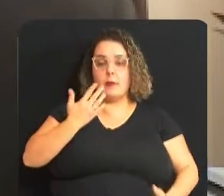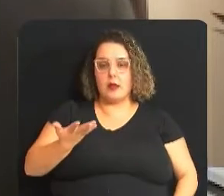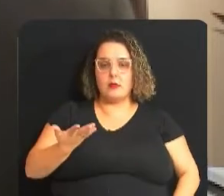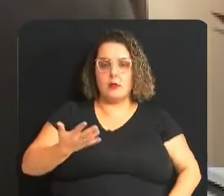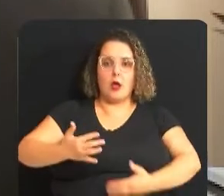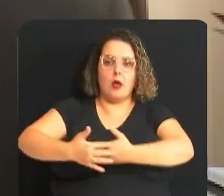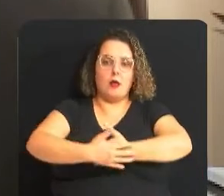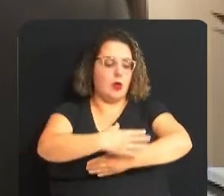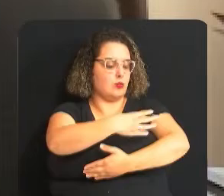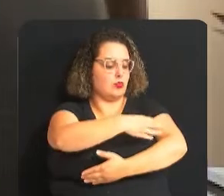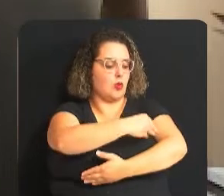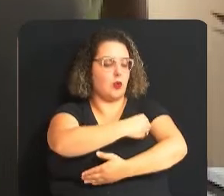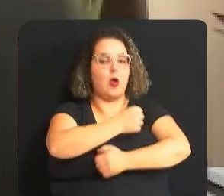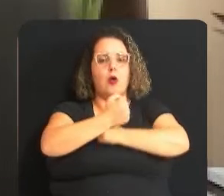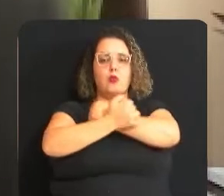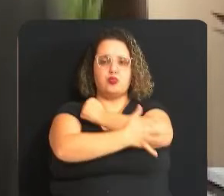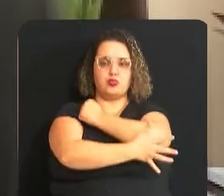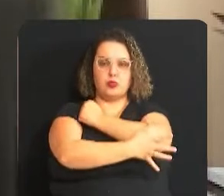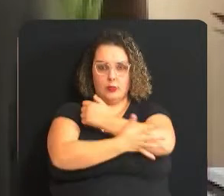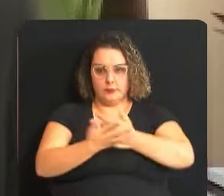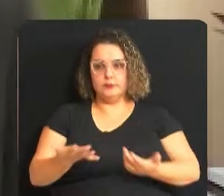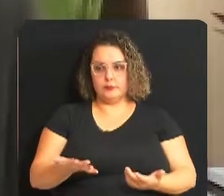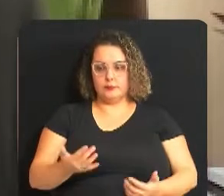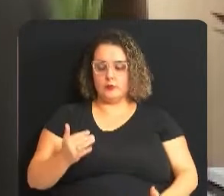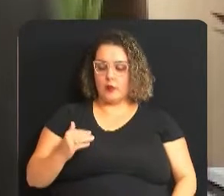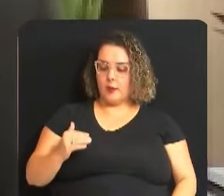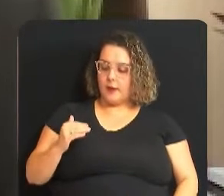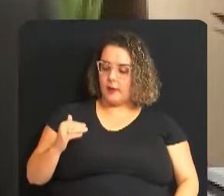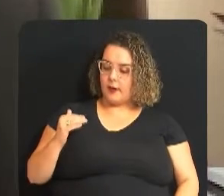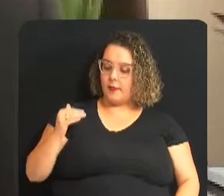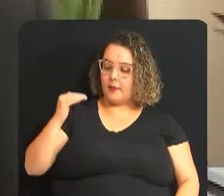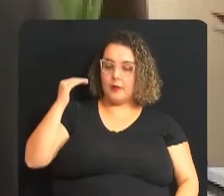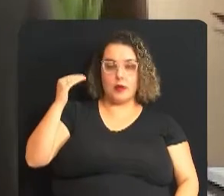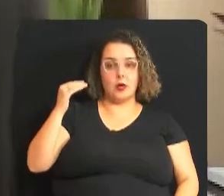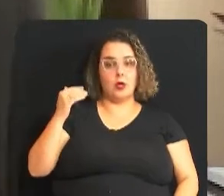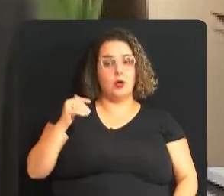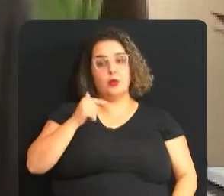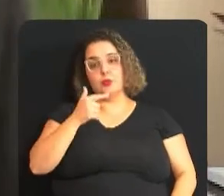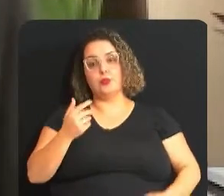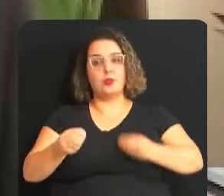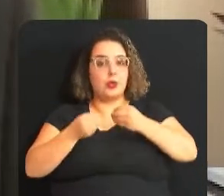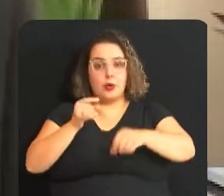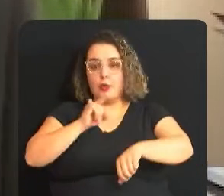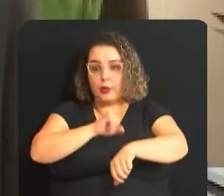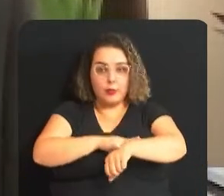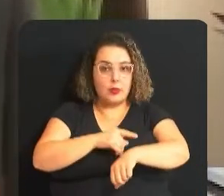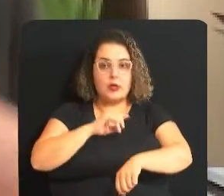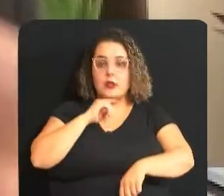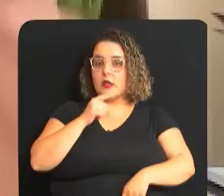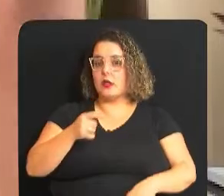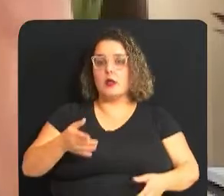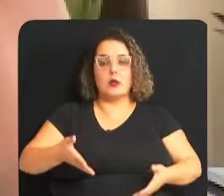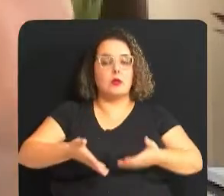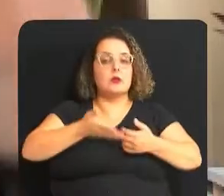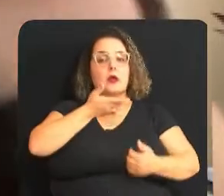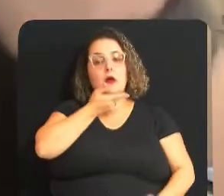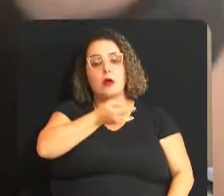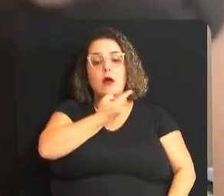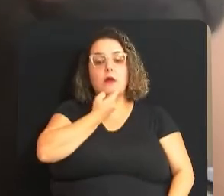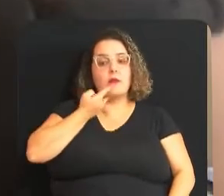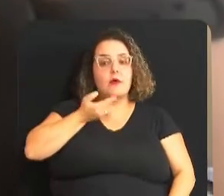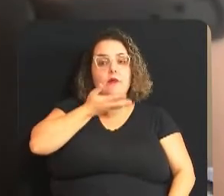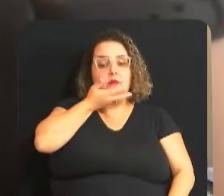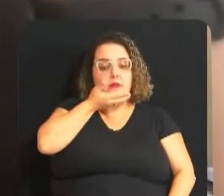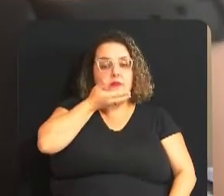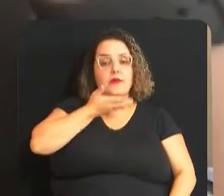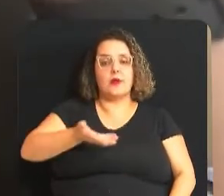evacua. A gente vai crescendo, não dá para ir no banheiro toda hora, ninguém vai usar fralda, então a gente tem que evacuar de manhã